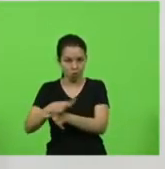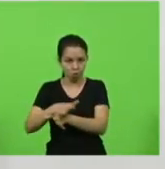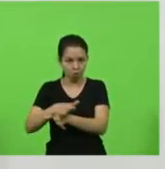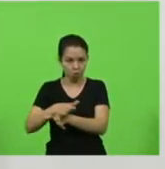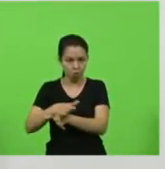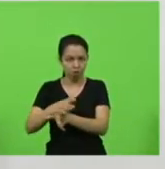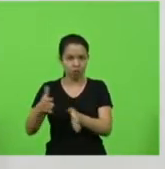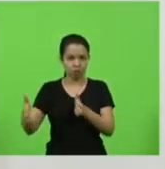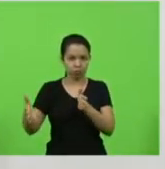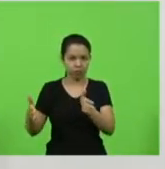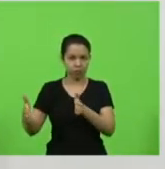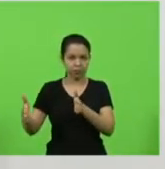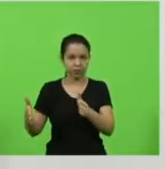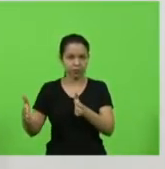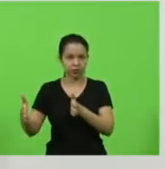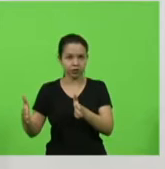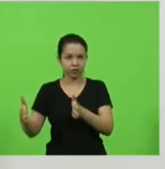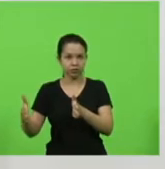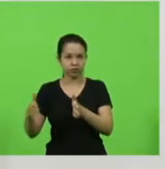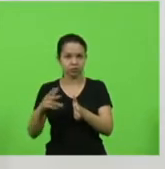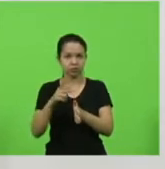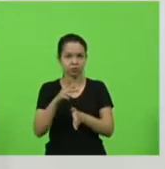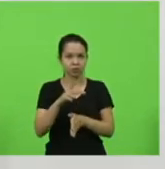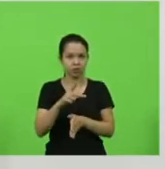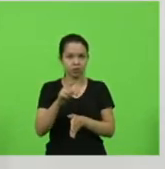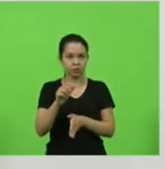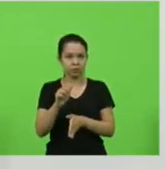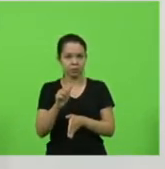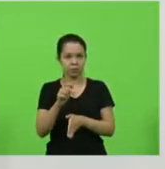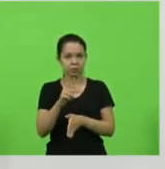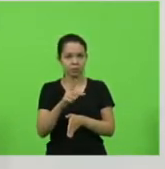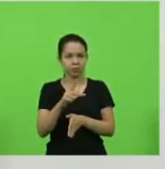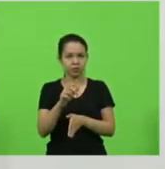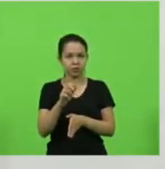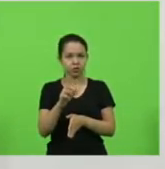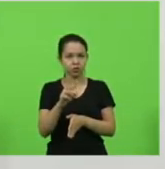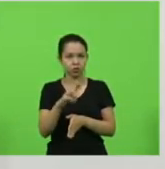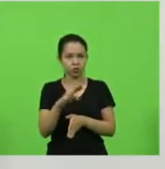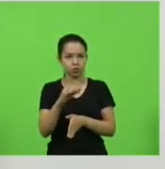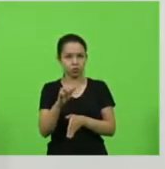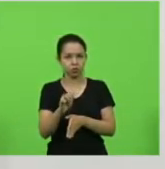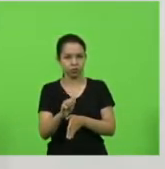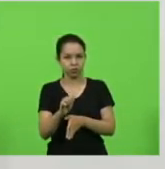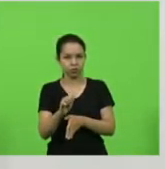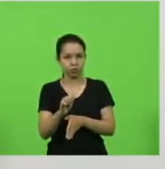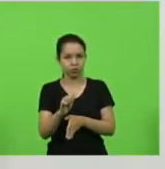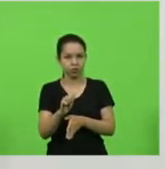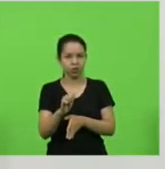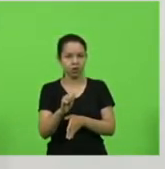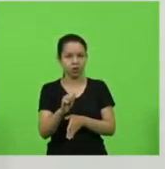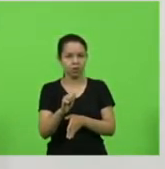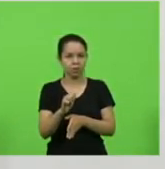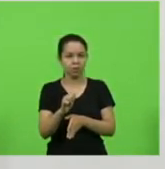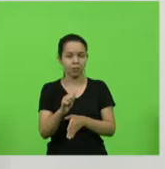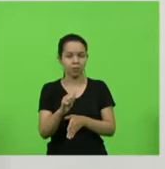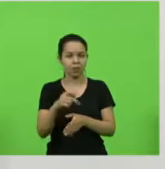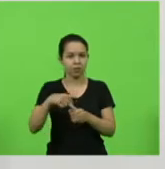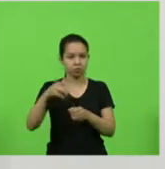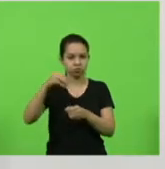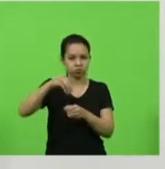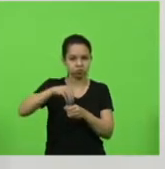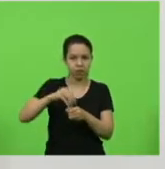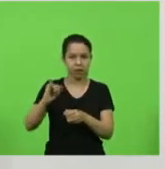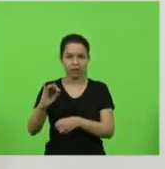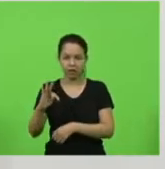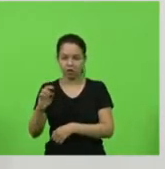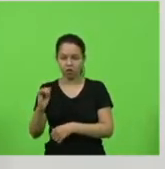Papanduva, passando por Itaiópolis, Rio Negrinho, e fazendo a ligação com o